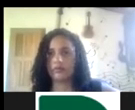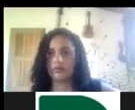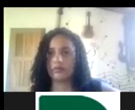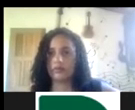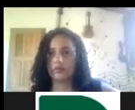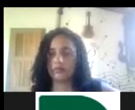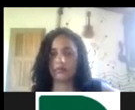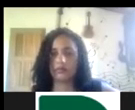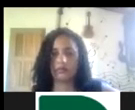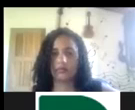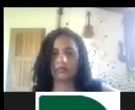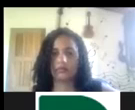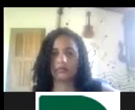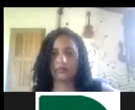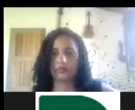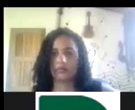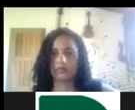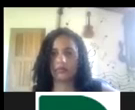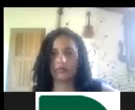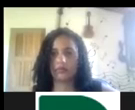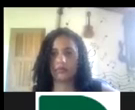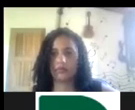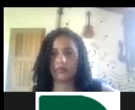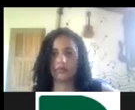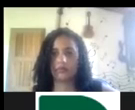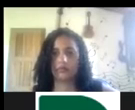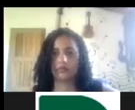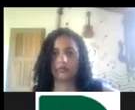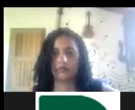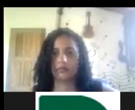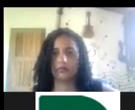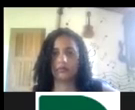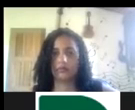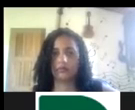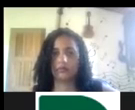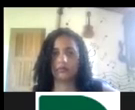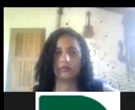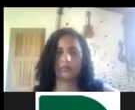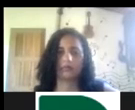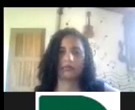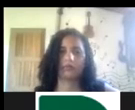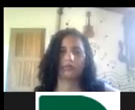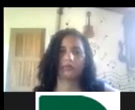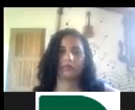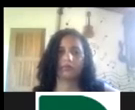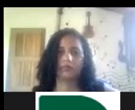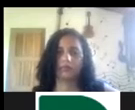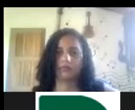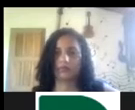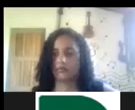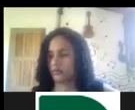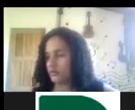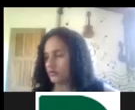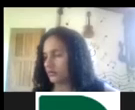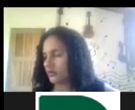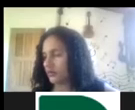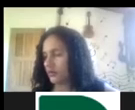forma gratuita, né, para todos aqueles que eram internautas, né, serviços, né, para a solução de conflitos.